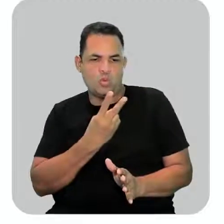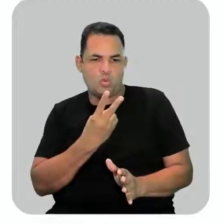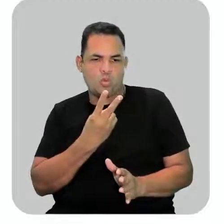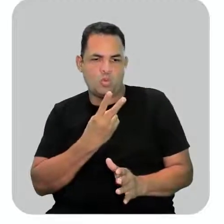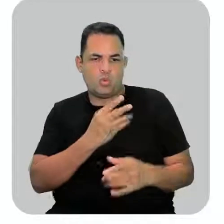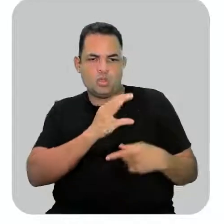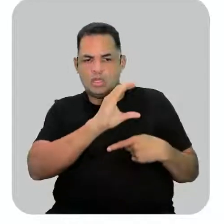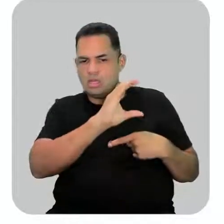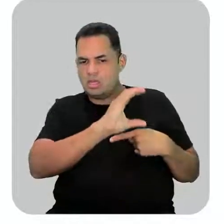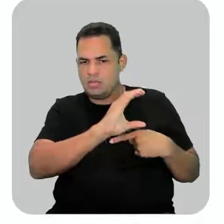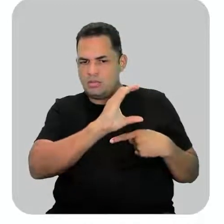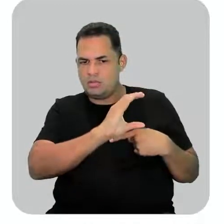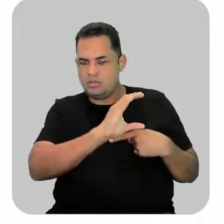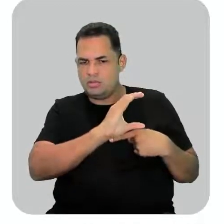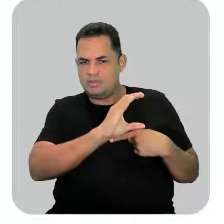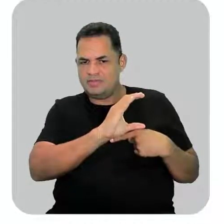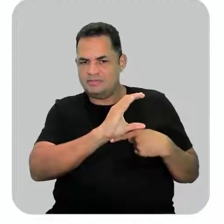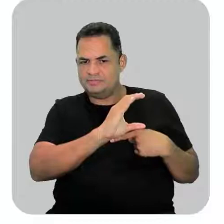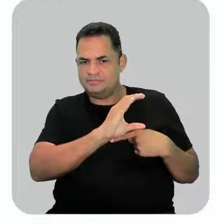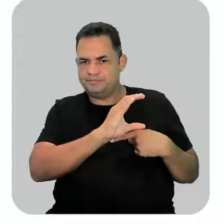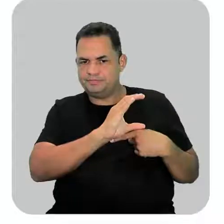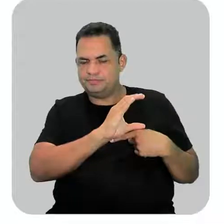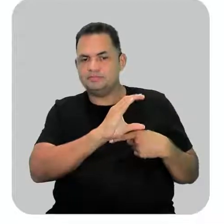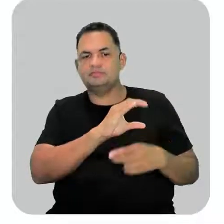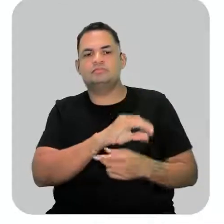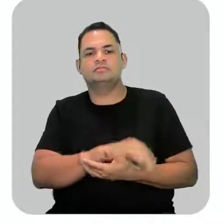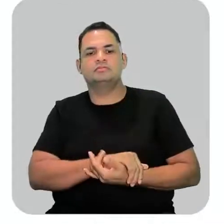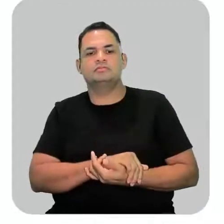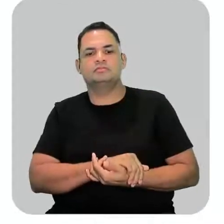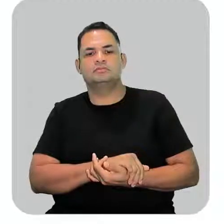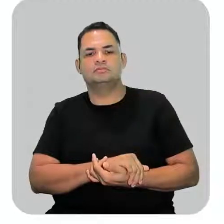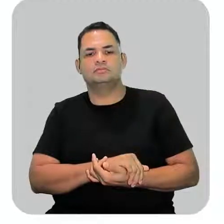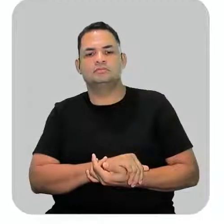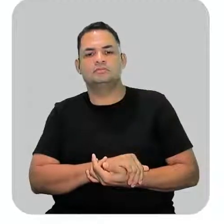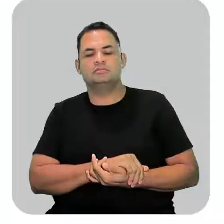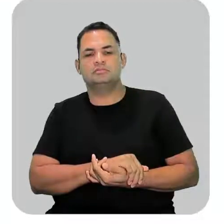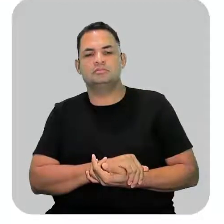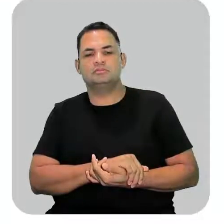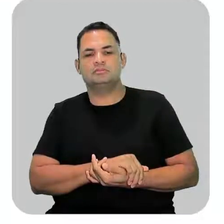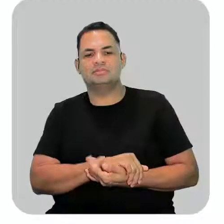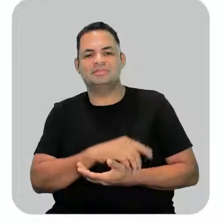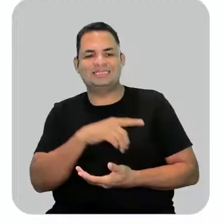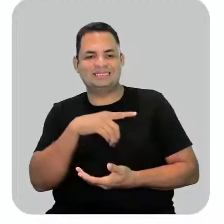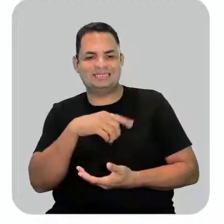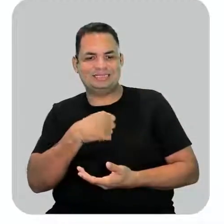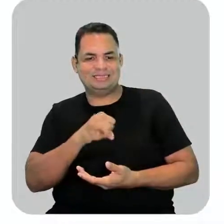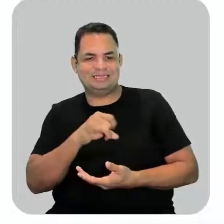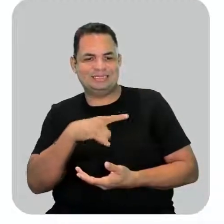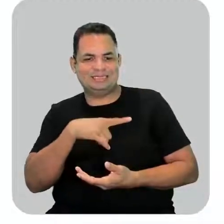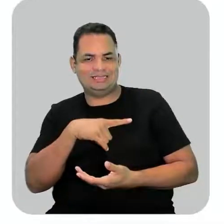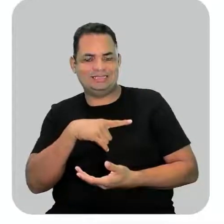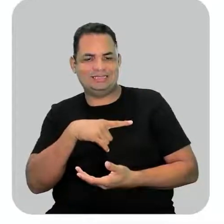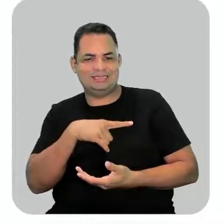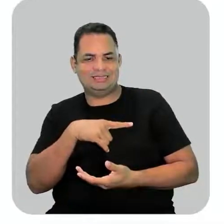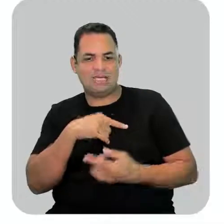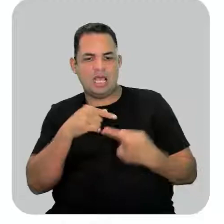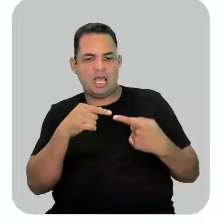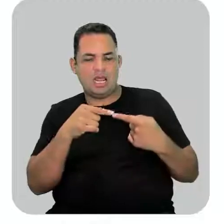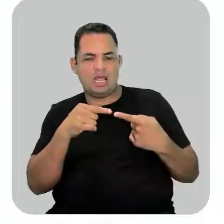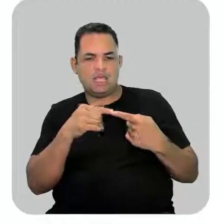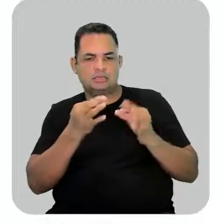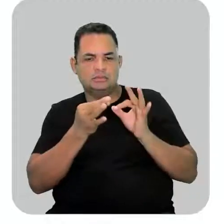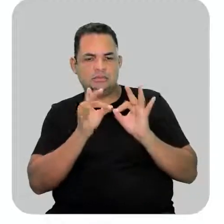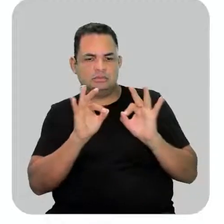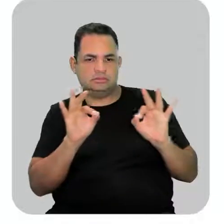só. 2 carbonos, por isso o et. Se eu tenho somente ligação simples entre eles,